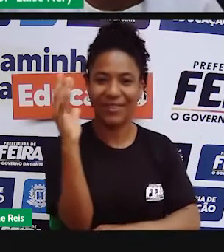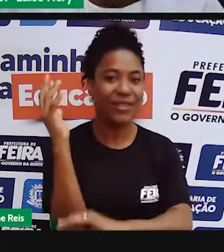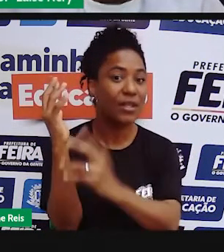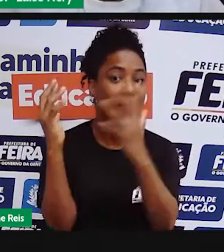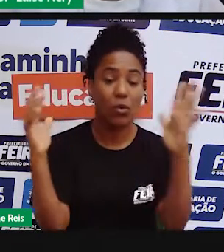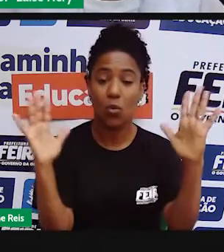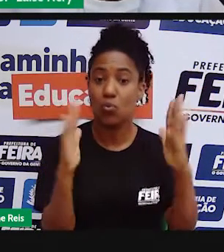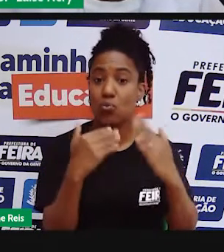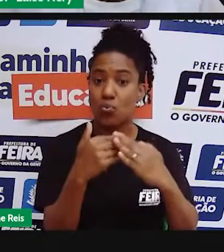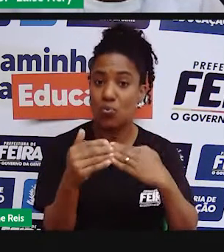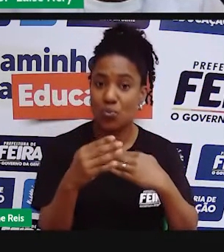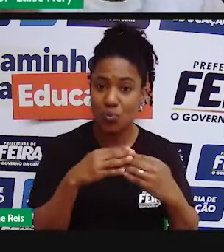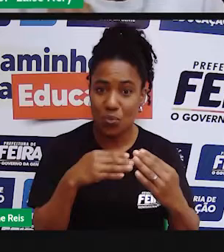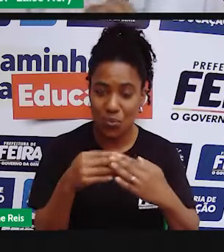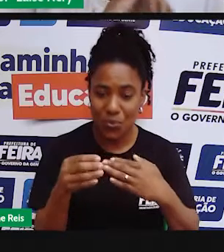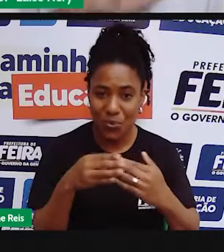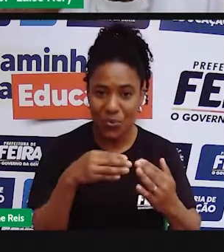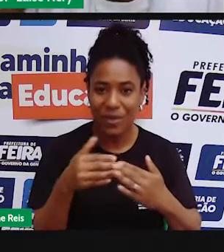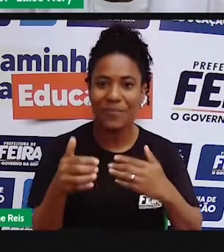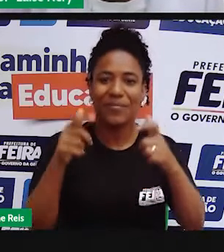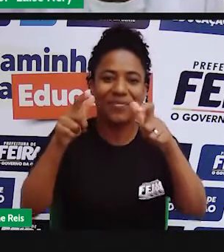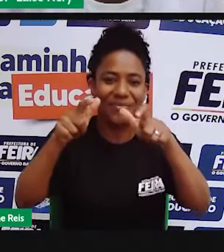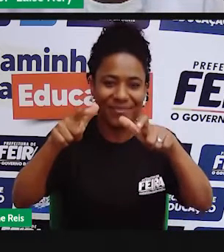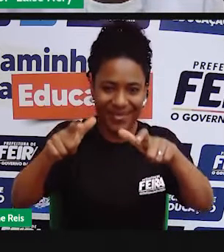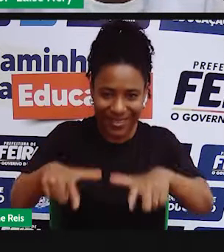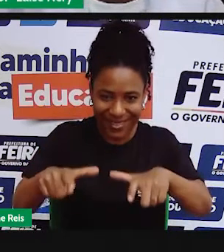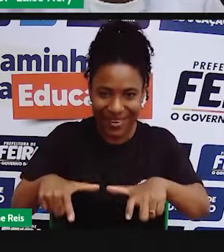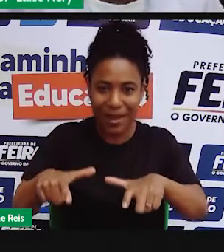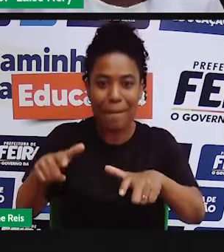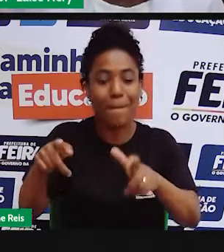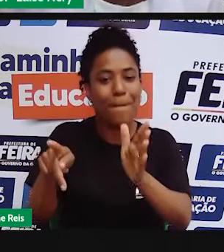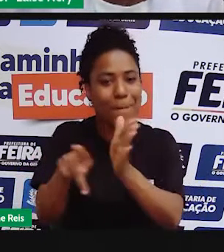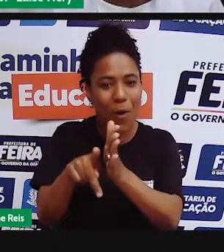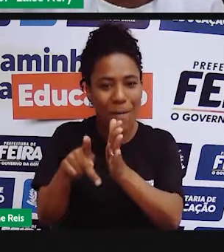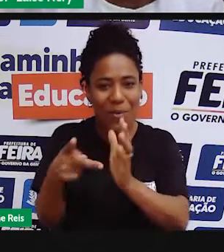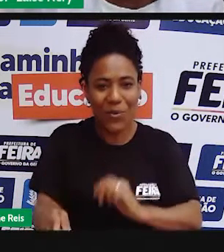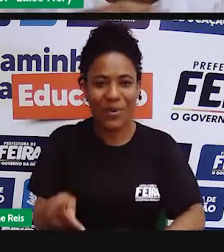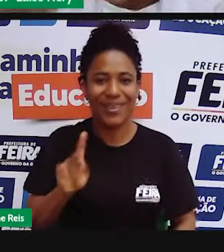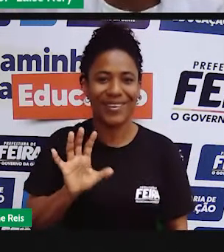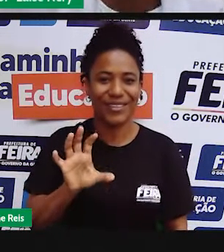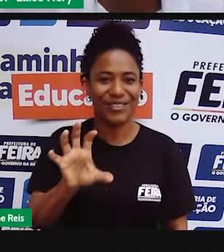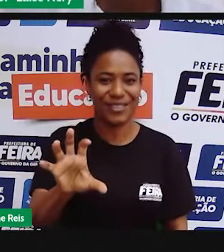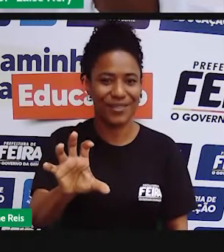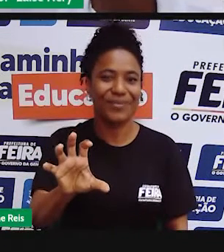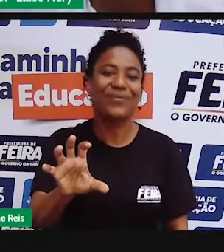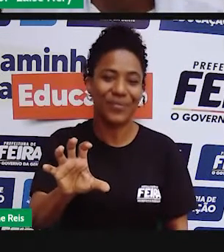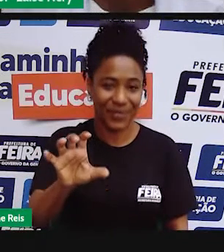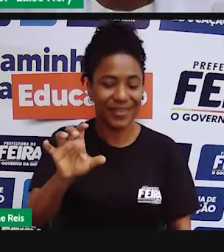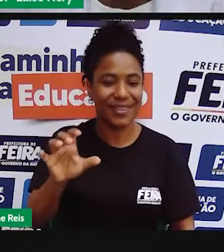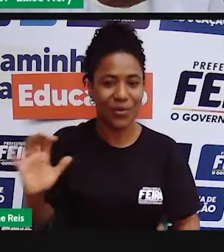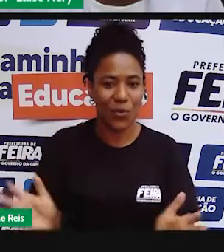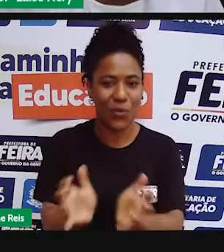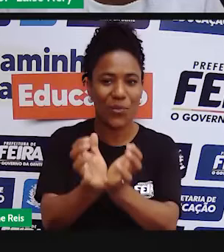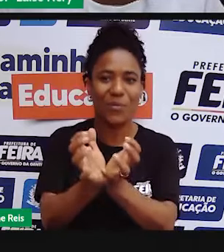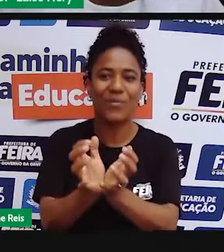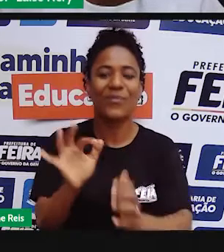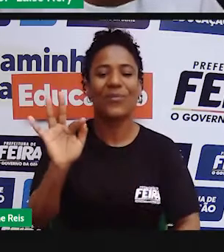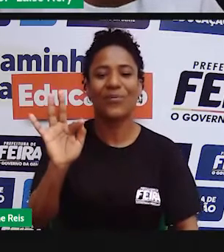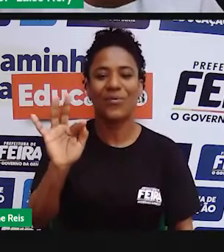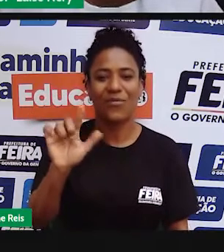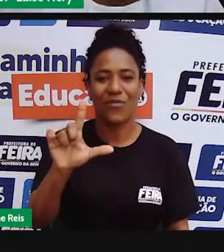tá? É a diversidade de plantas de uma região. Então, se eu pegar todas as plantas que tem naquela região, eu tenho